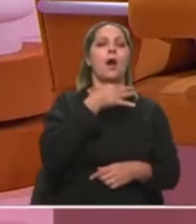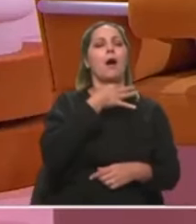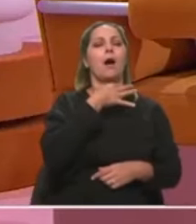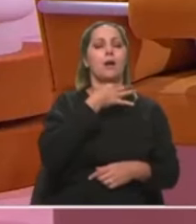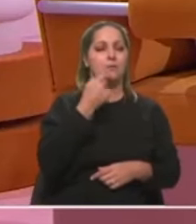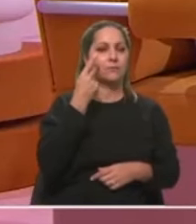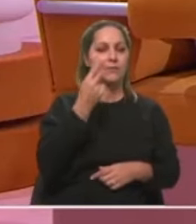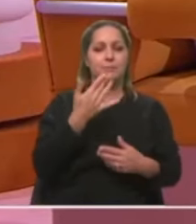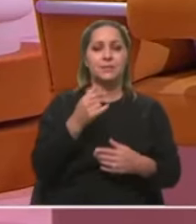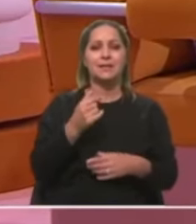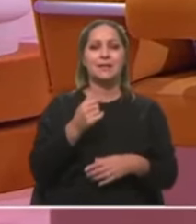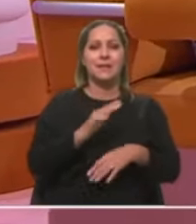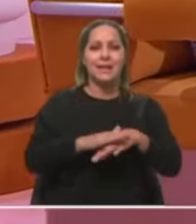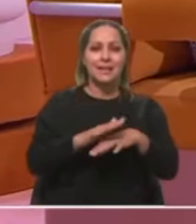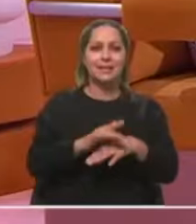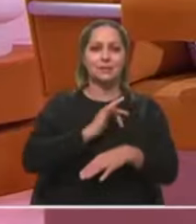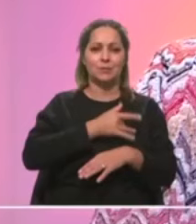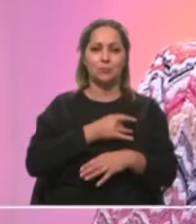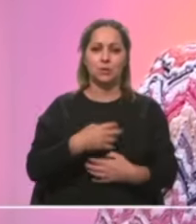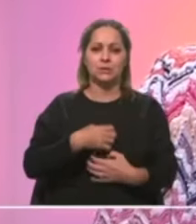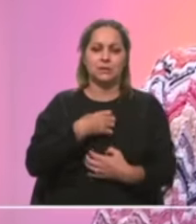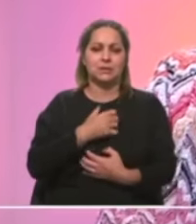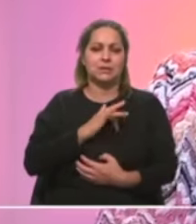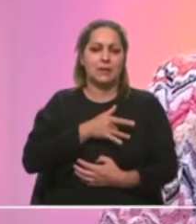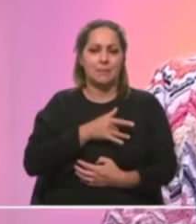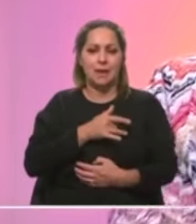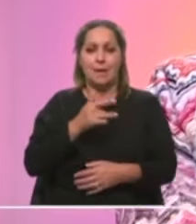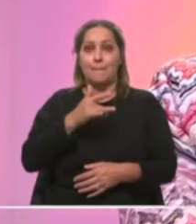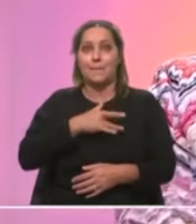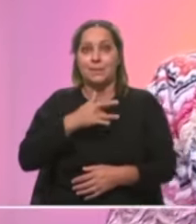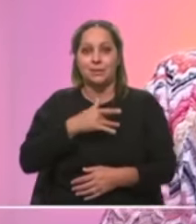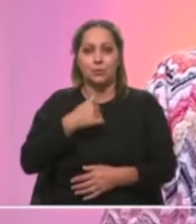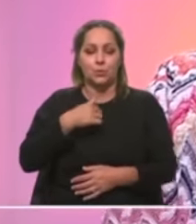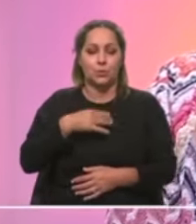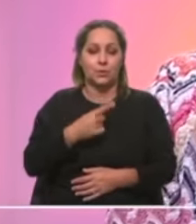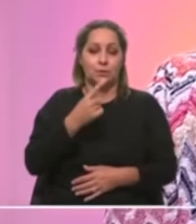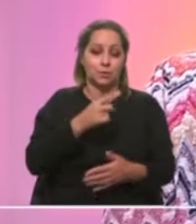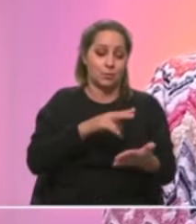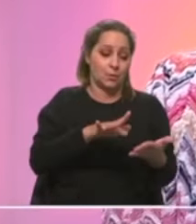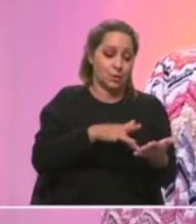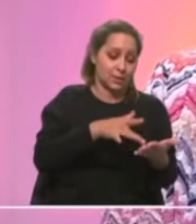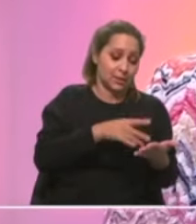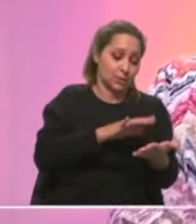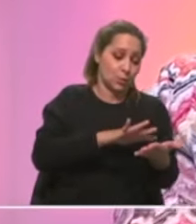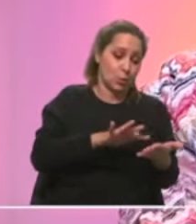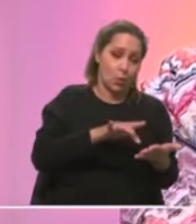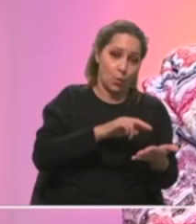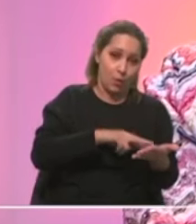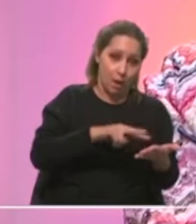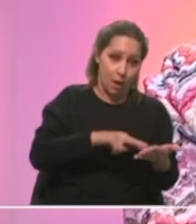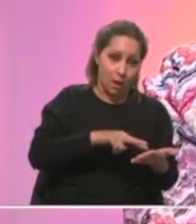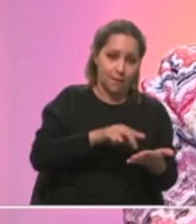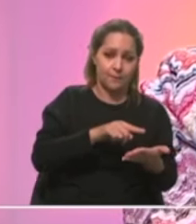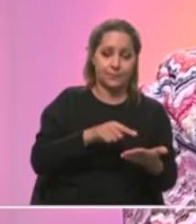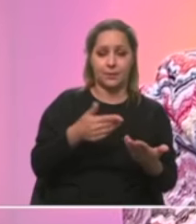carinho, amor, sentir-me amada, aquela paixão que eu sonhava um dia que tinha lido no Bonjour Tristesse, que eu dizia que horror, será